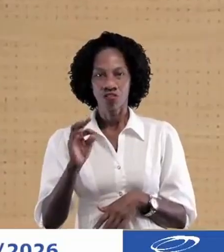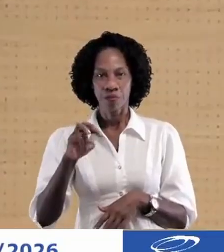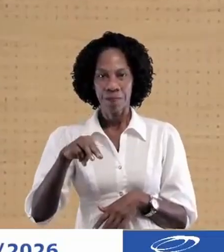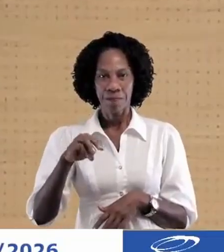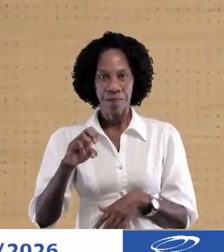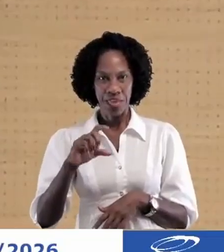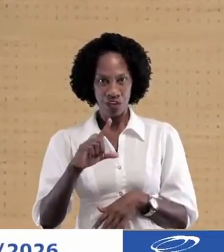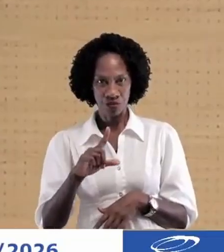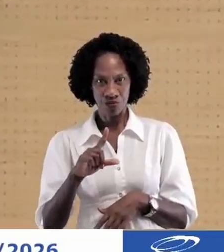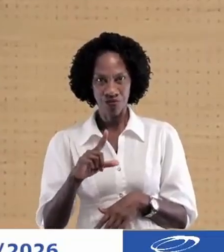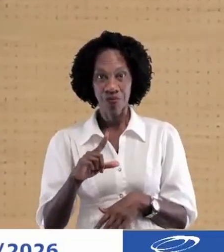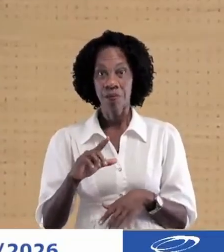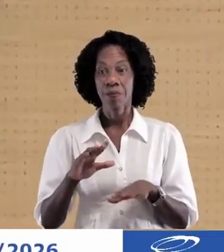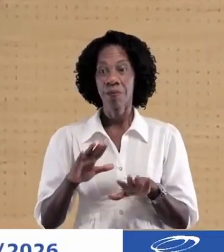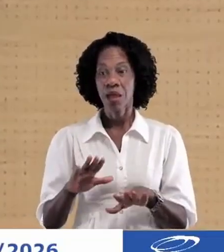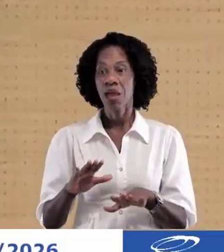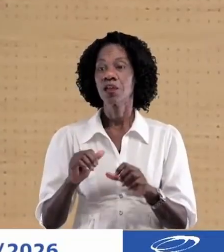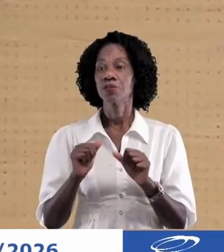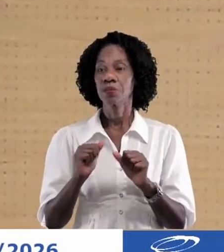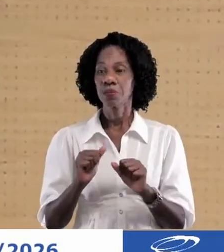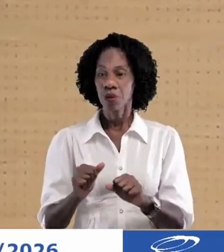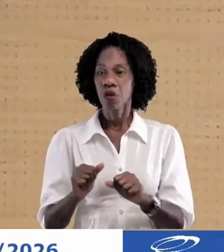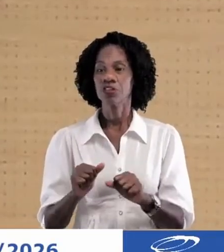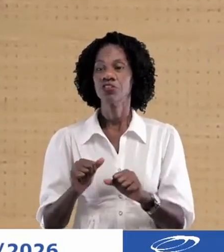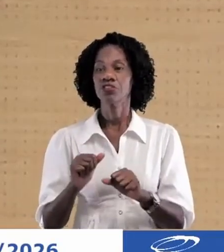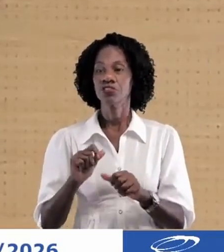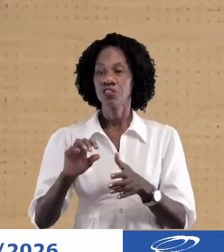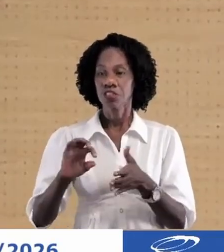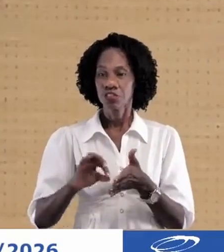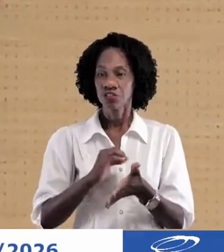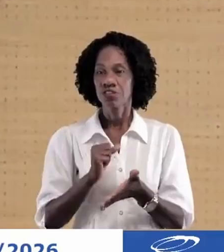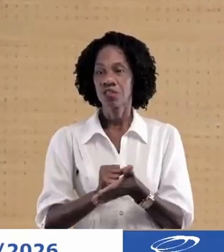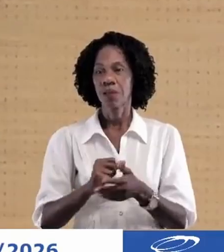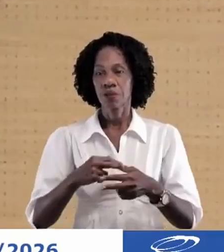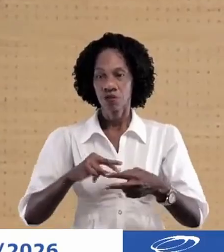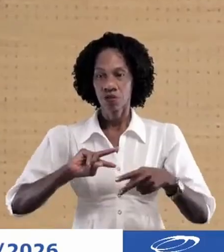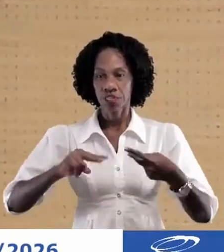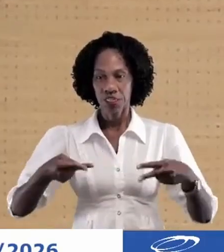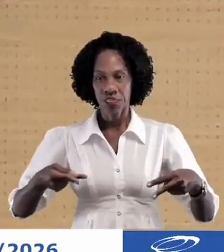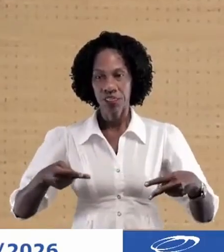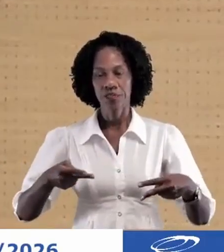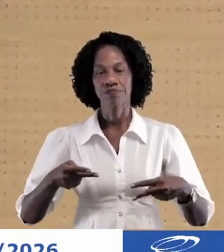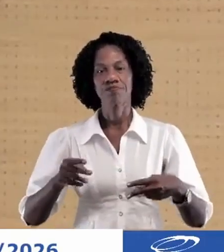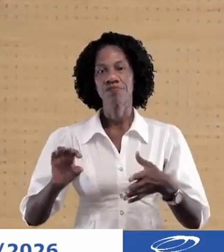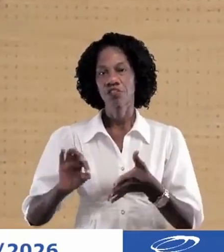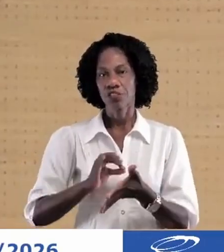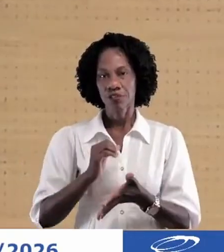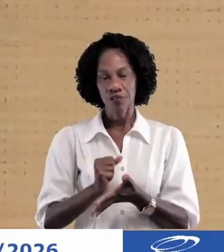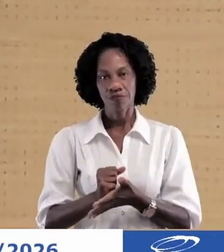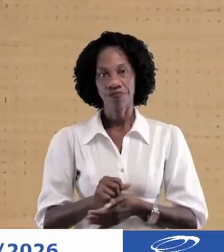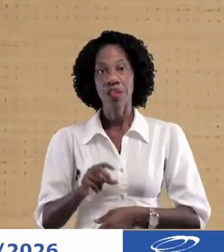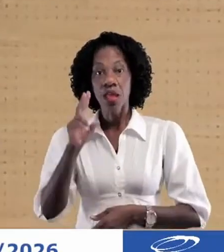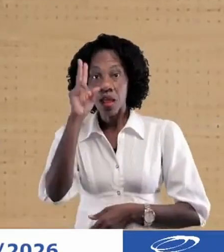e-mail pode registrar a presença sem problemas por esse link enviado por e-mail, ok? Lembrando que esses links